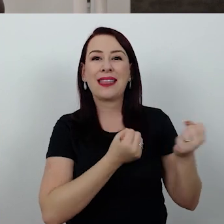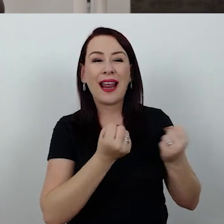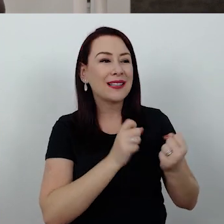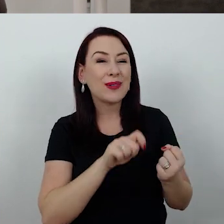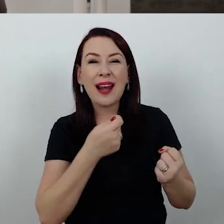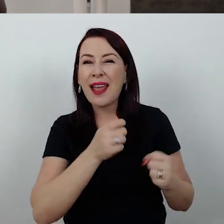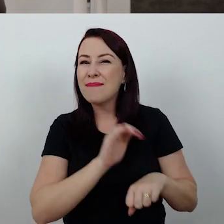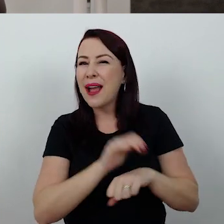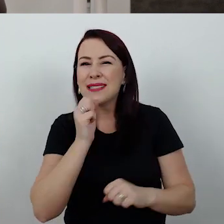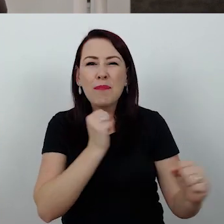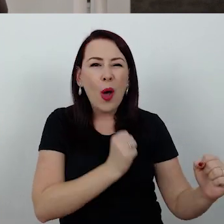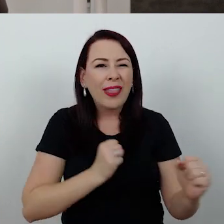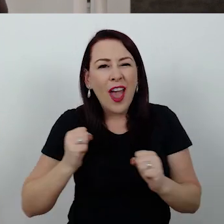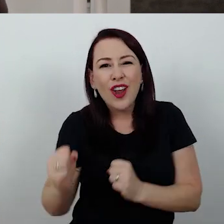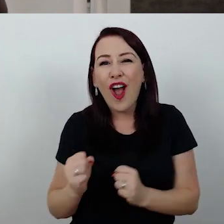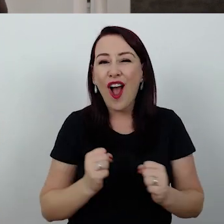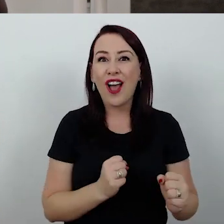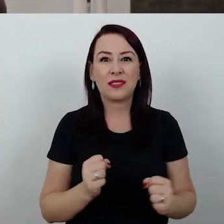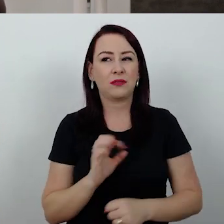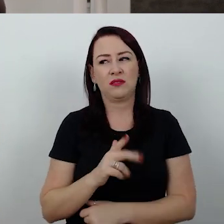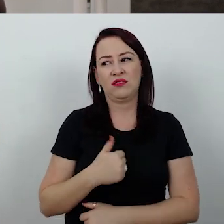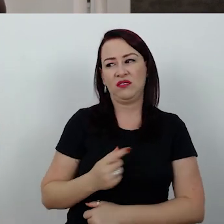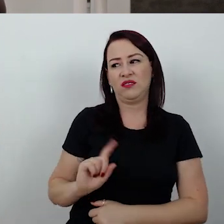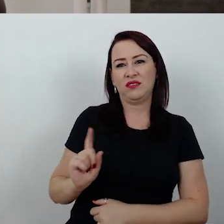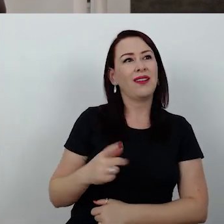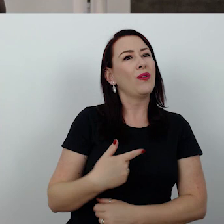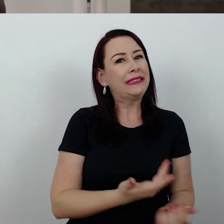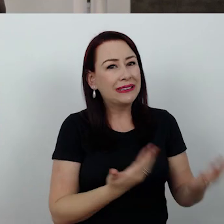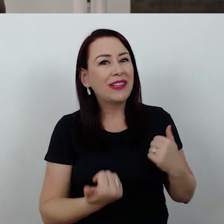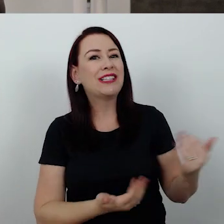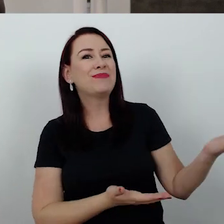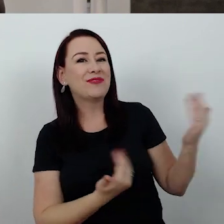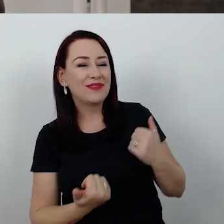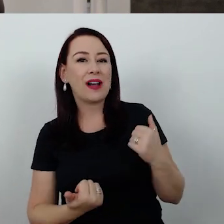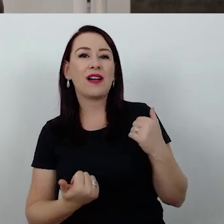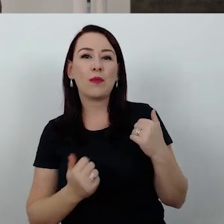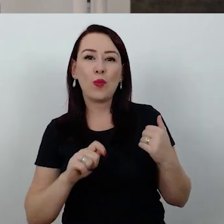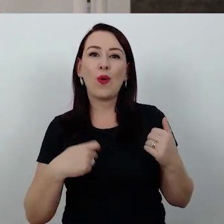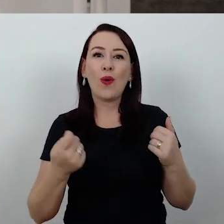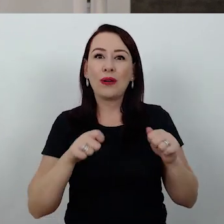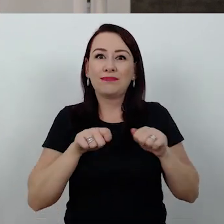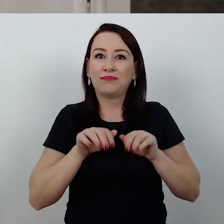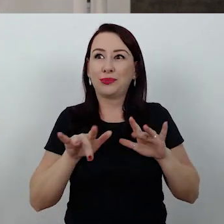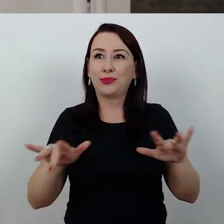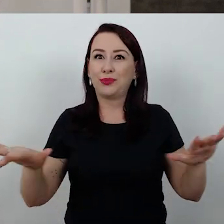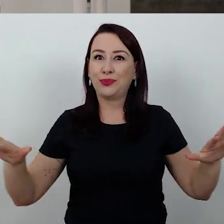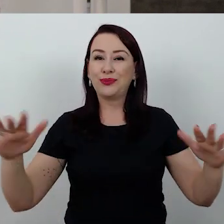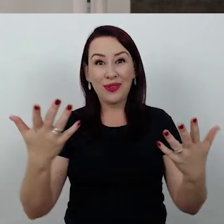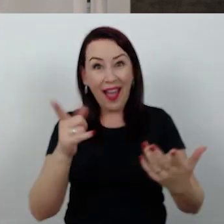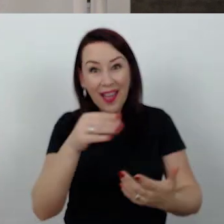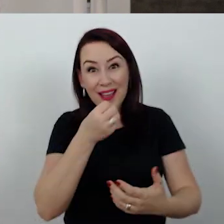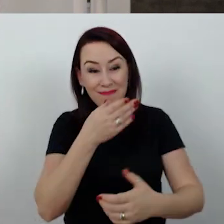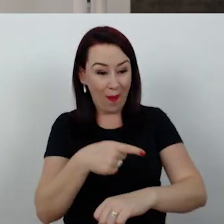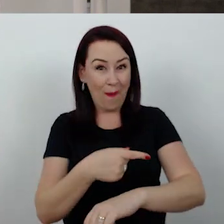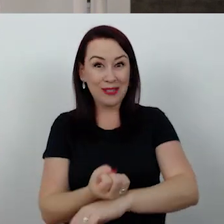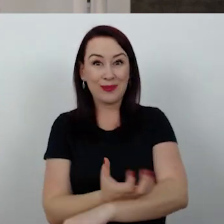mundo. Então, vinha um negócio assim de, não, vamos junto. E isso foi contagiando, né? É